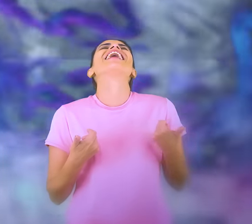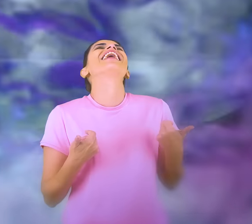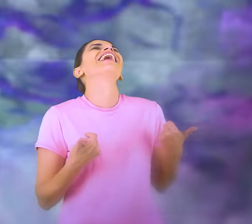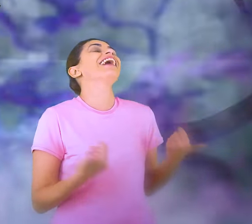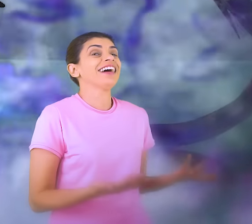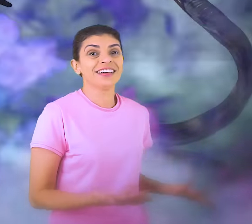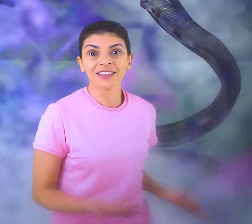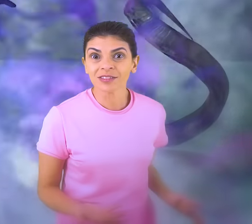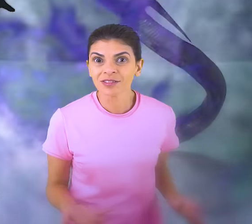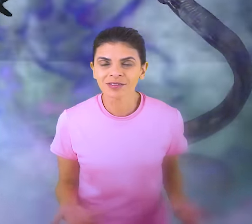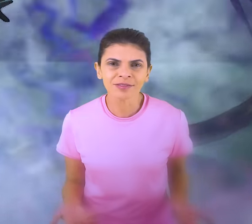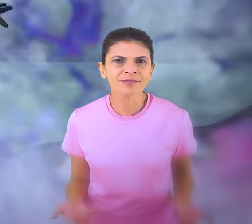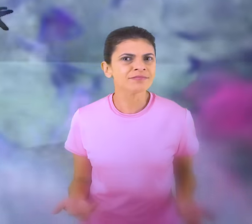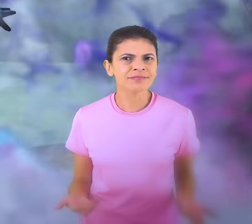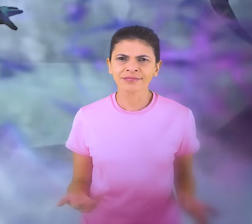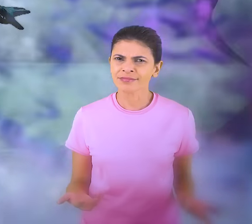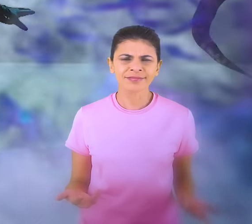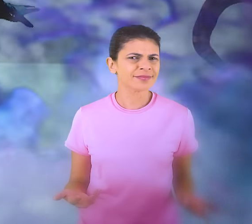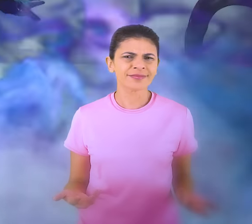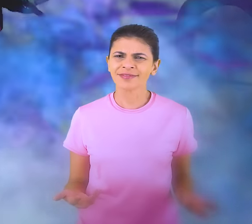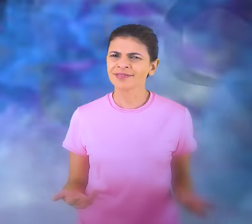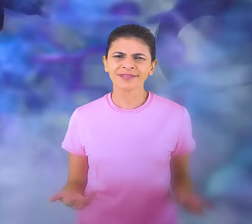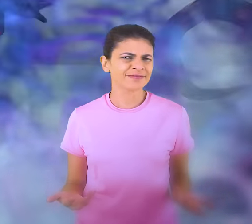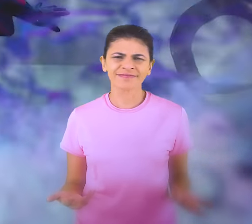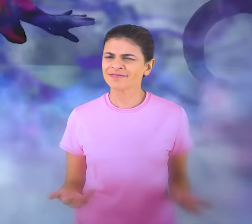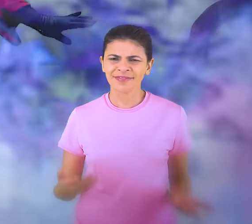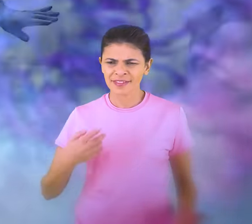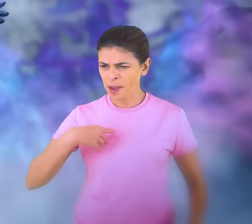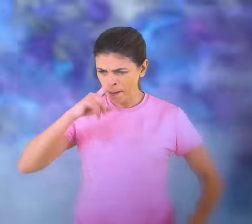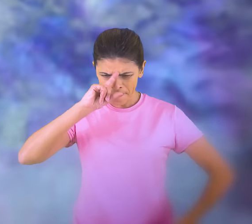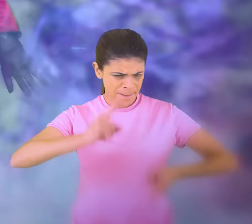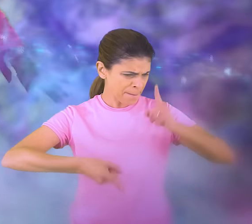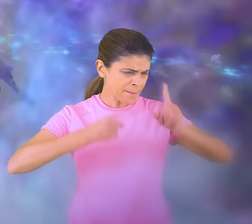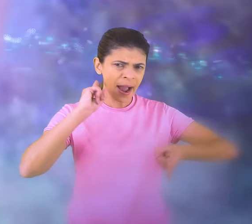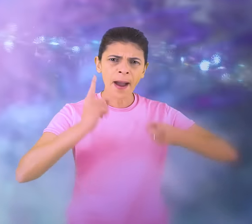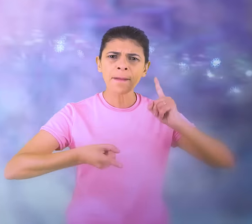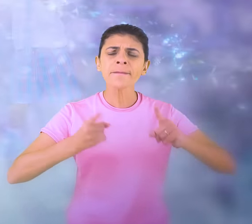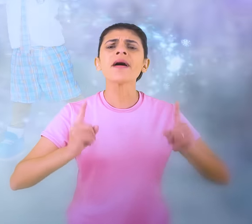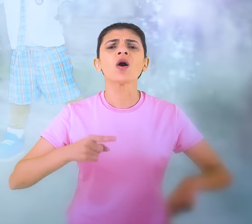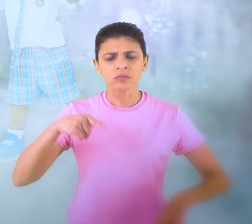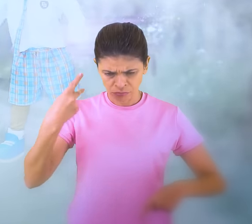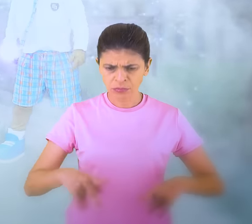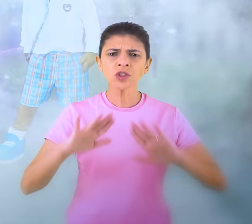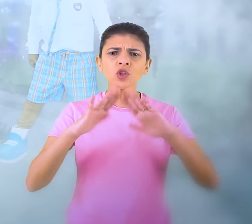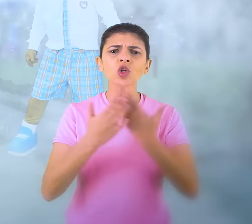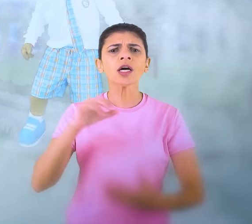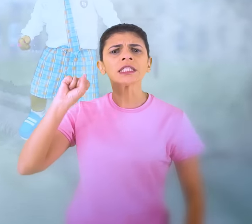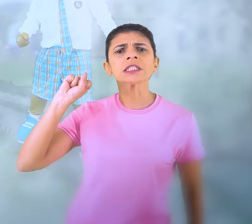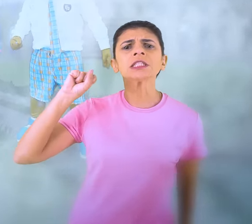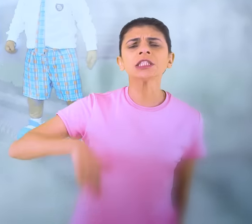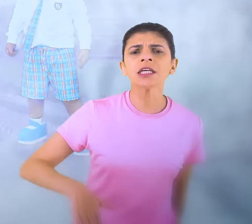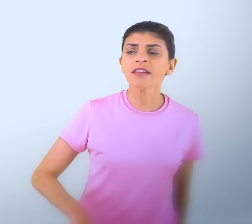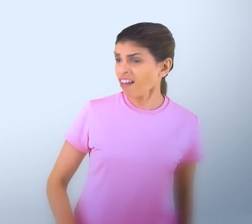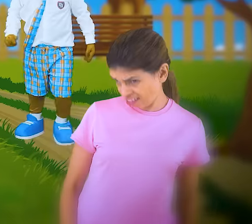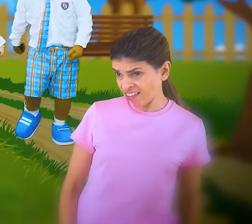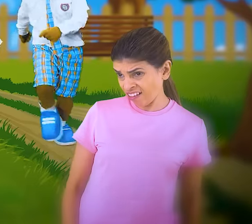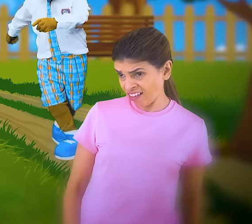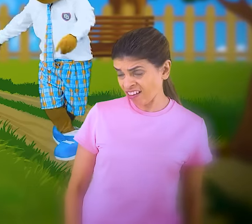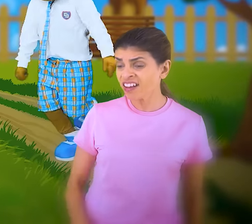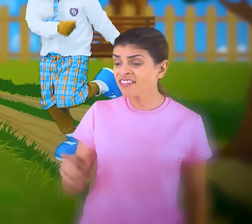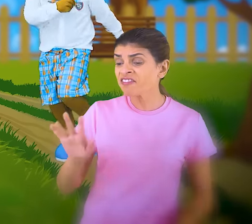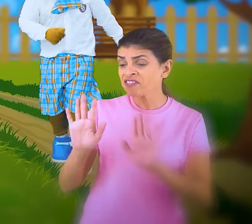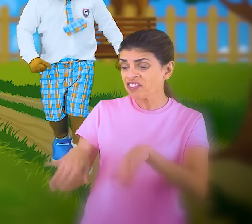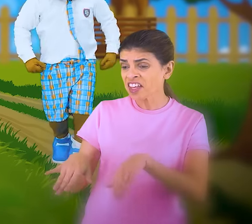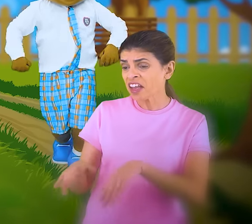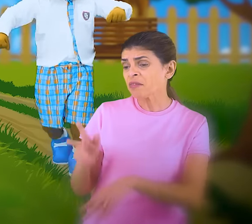maravilhosa, eu mando sim. Ah é? Vai